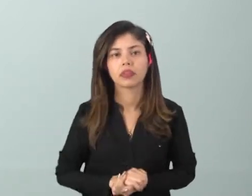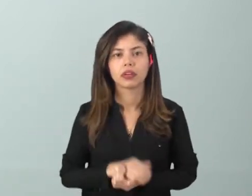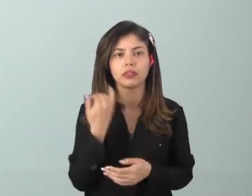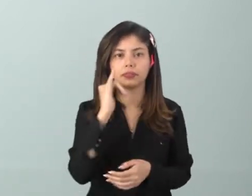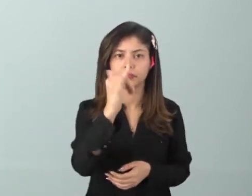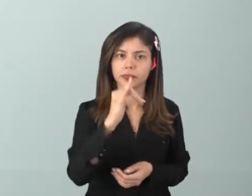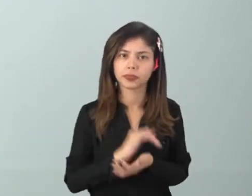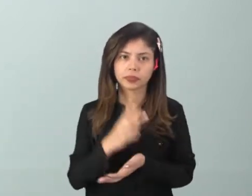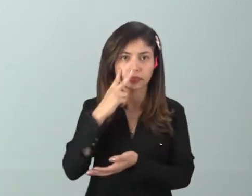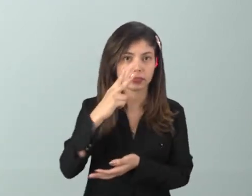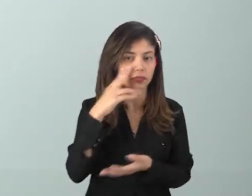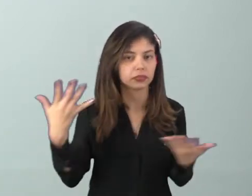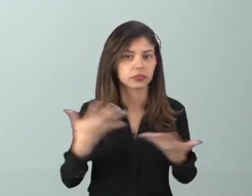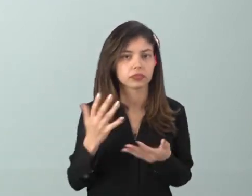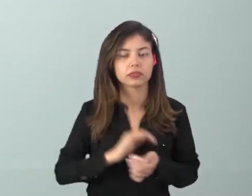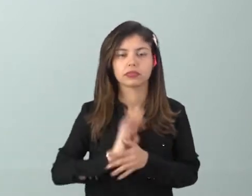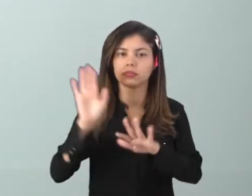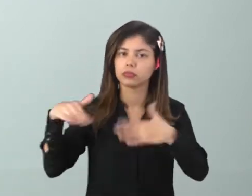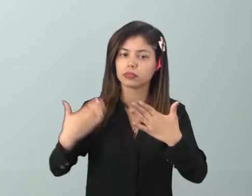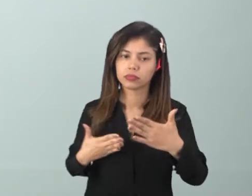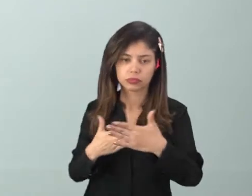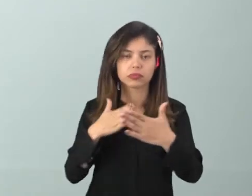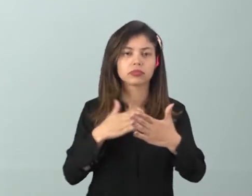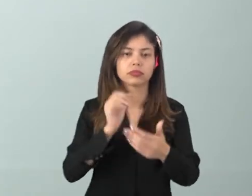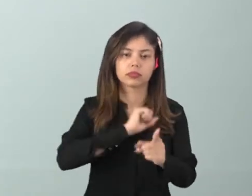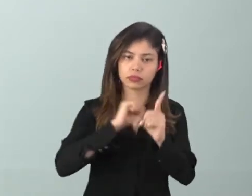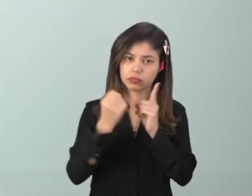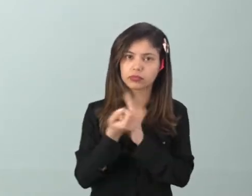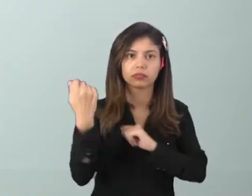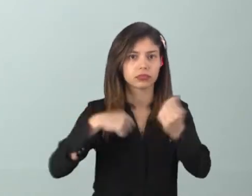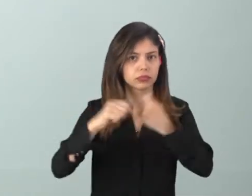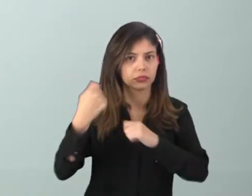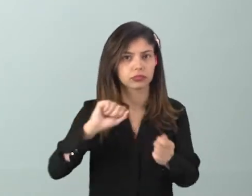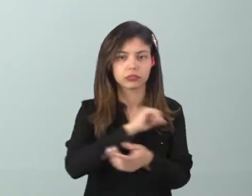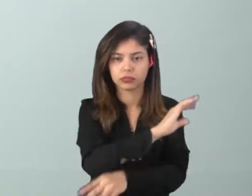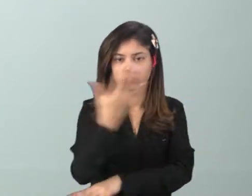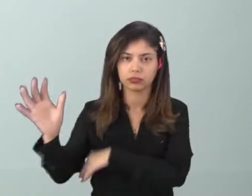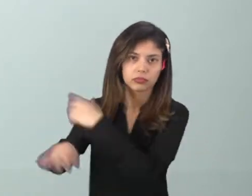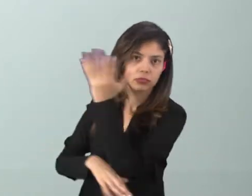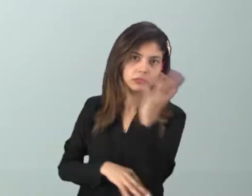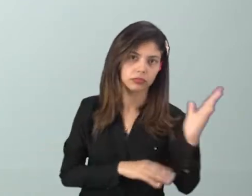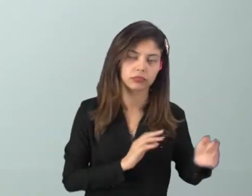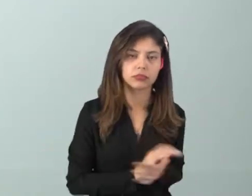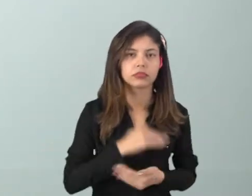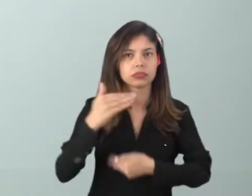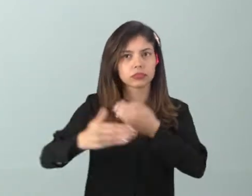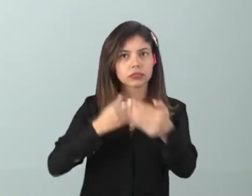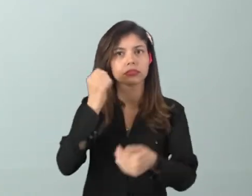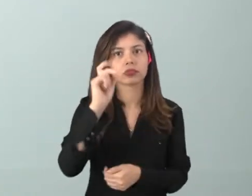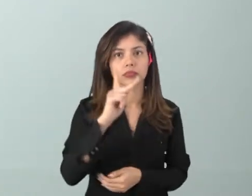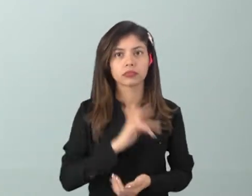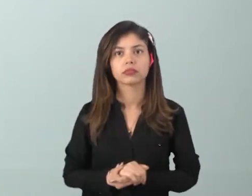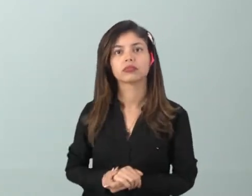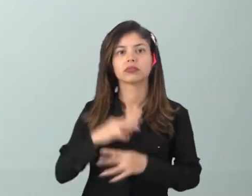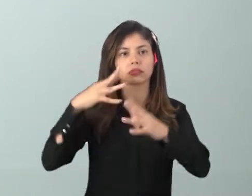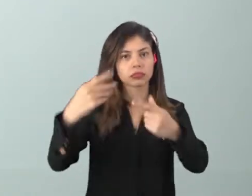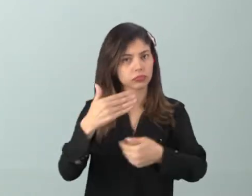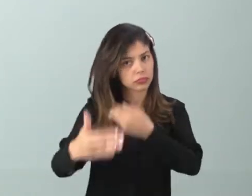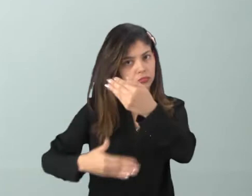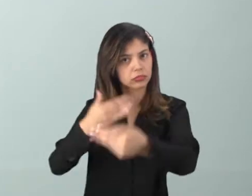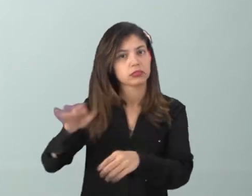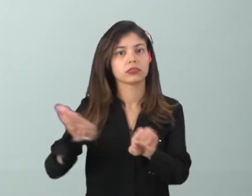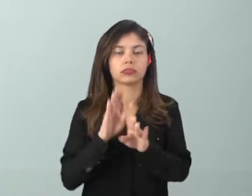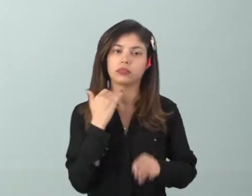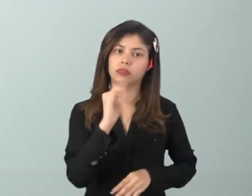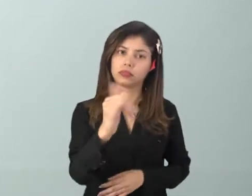energia e nós vamos enfatizar quais são aí os impactos sociais, econômicos e ambientais desses processos, tá? Lembrando, todo processo